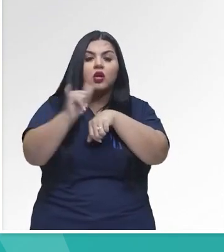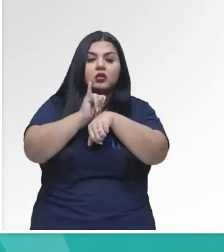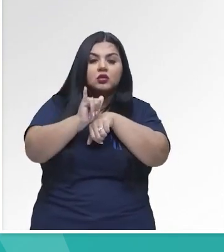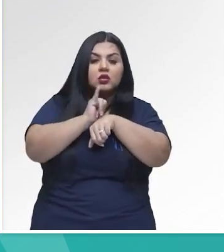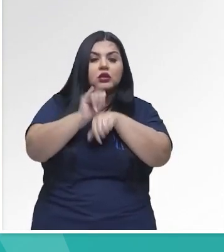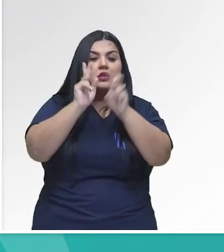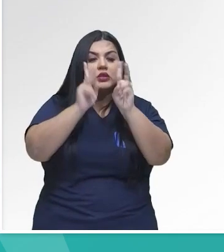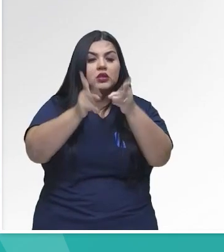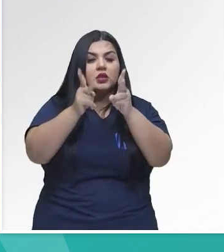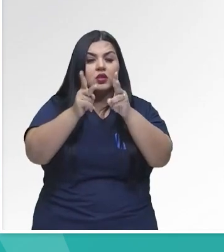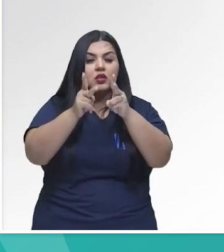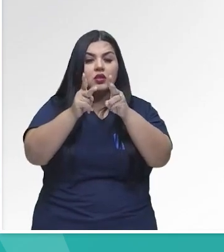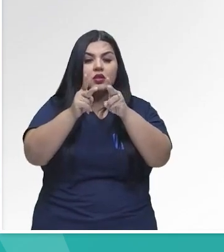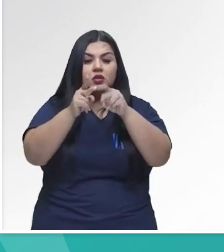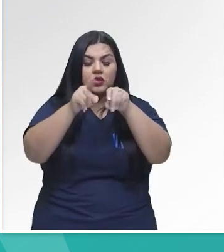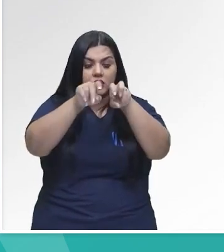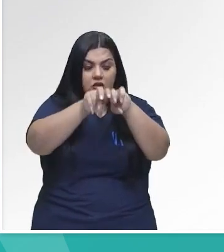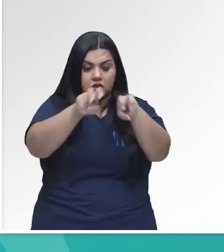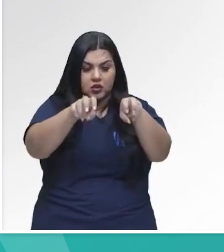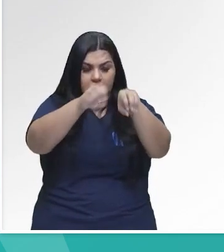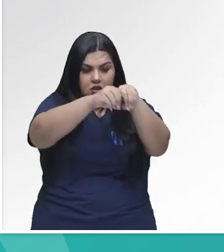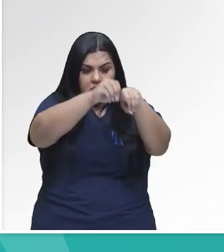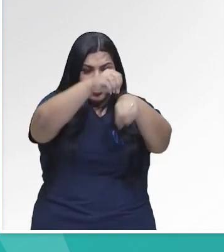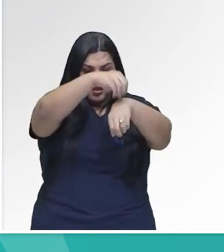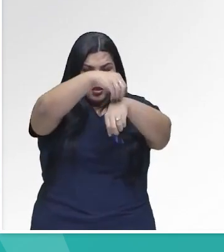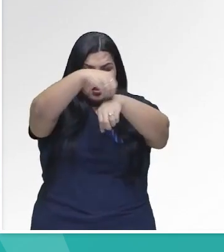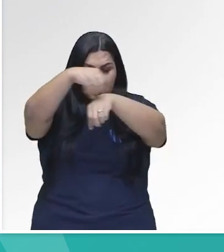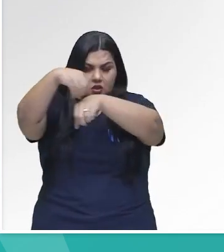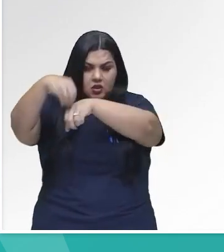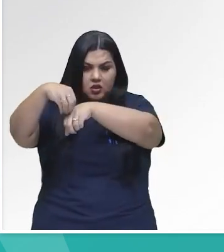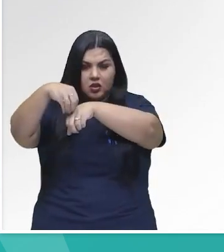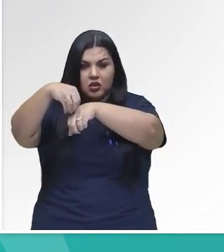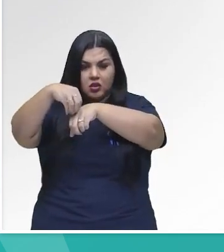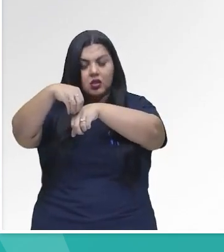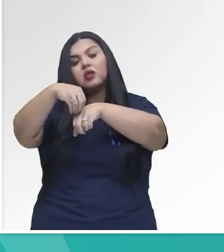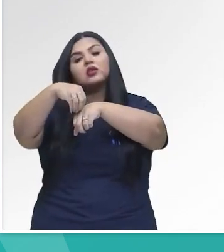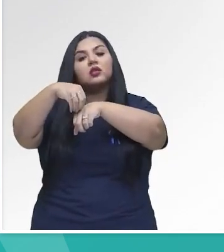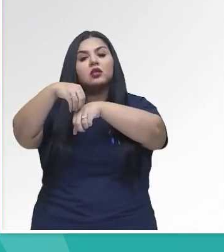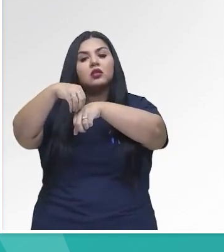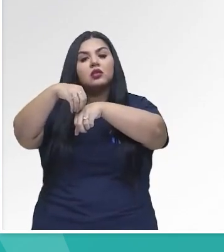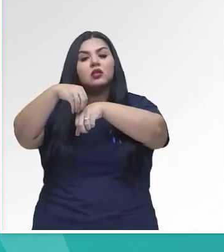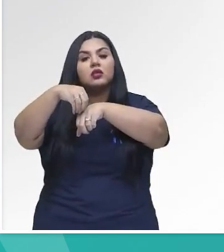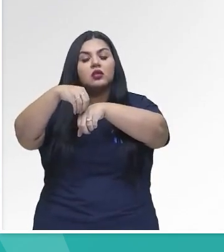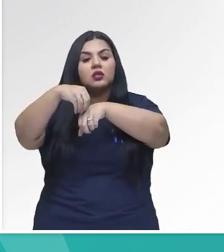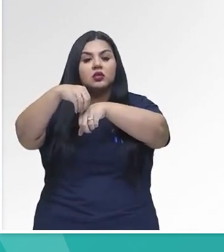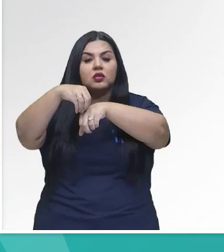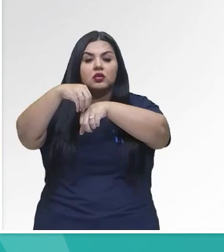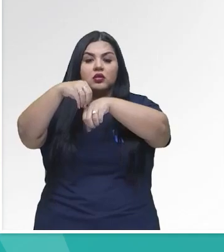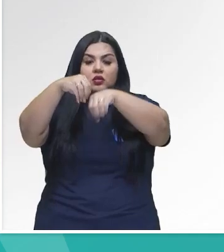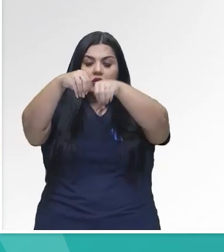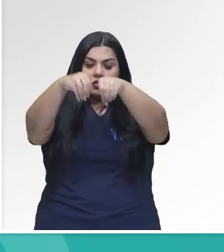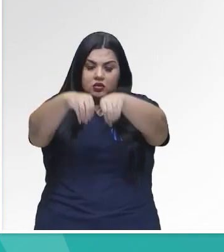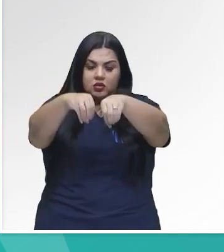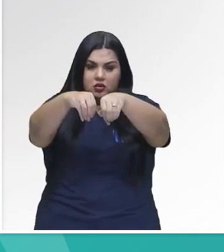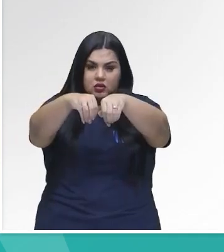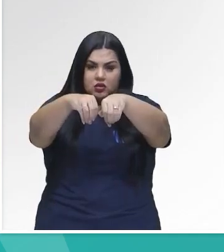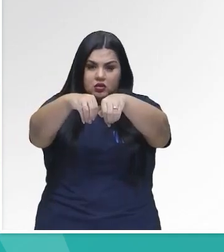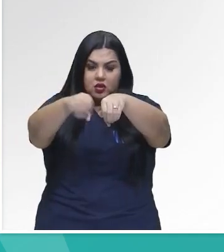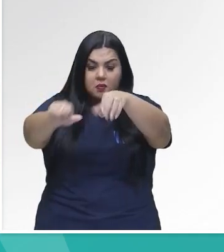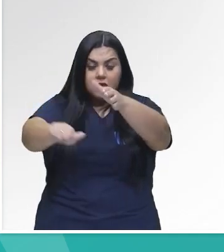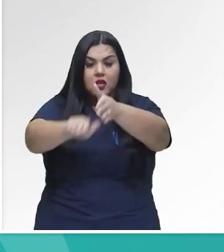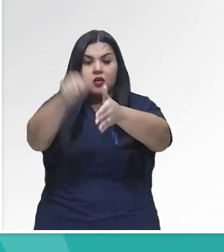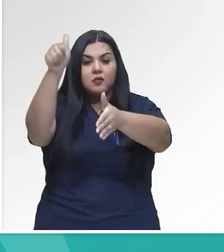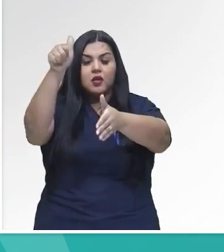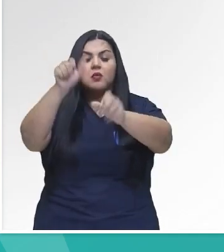inicie sempre com os peões centrais, que a gente chama de peão da dama e peão do rei. Então, O primeiro lance